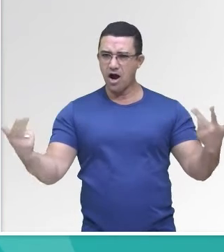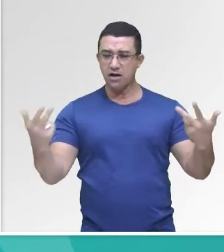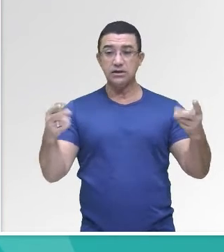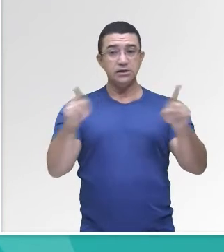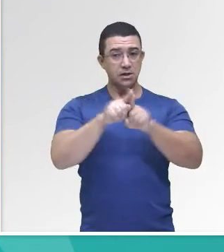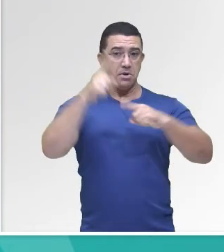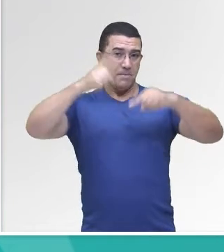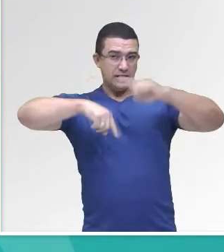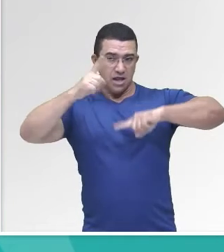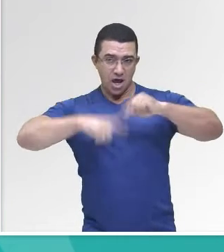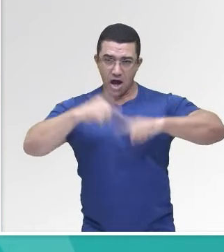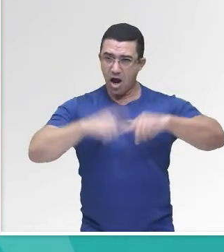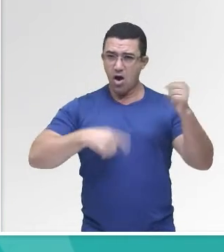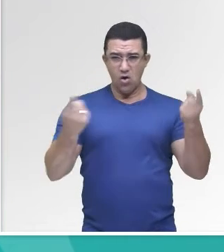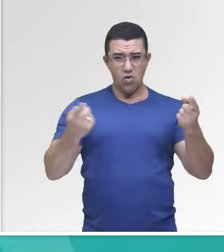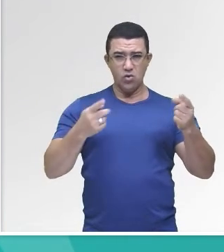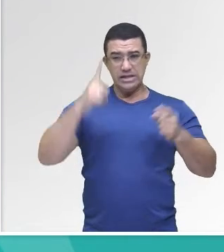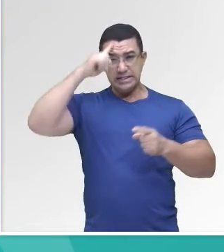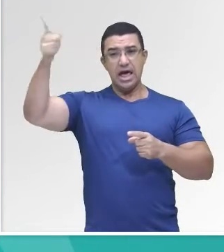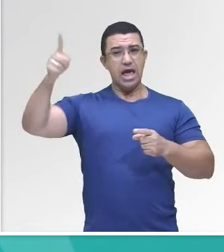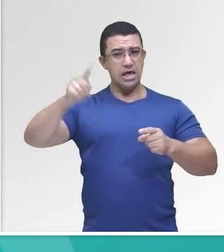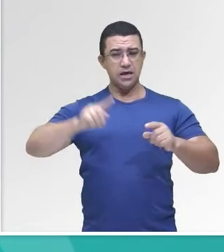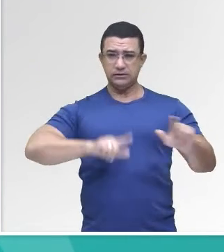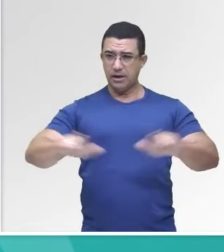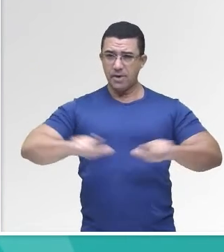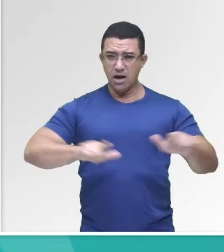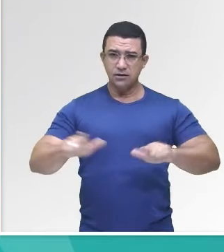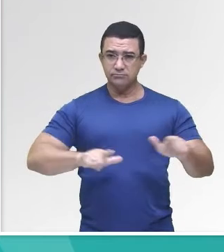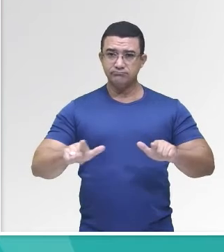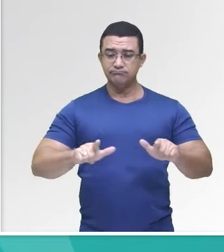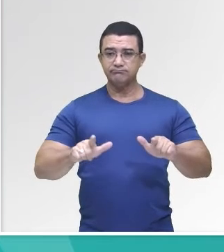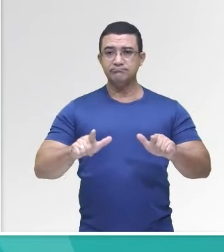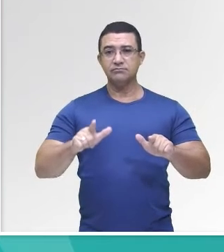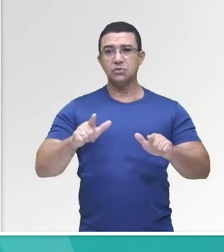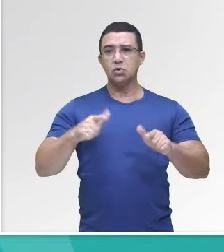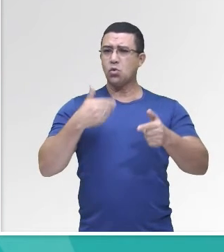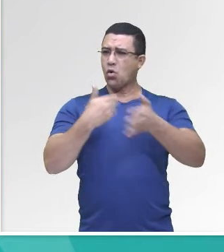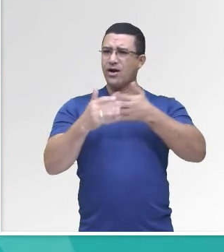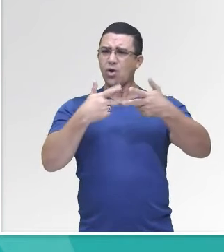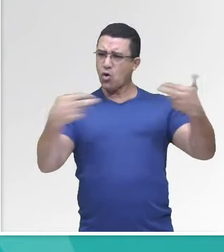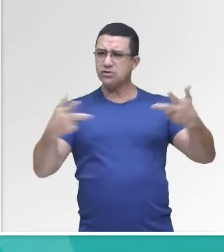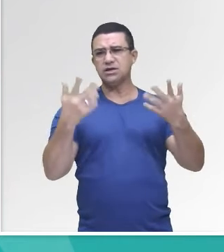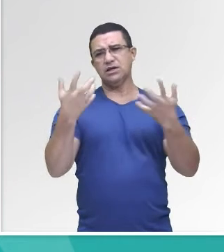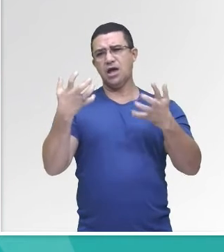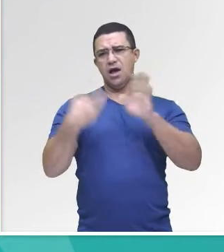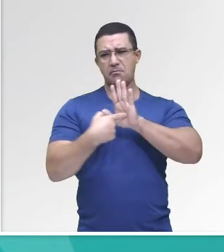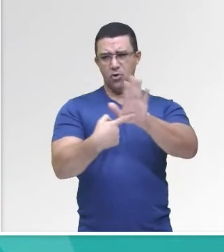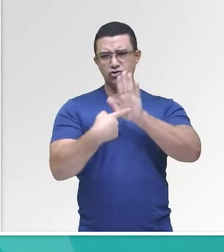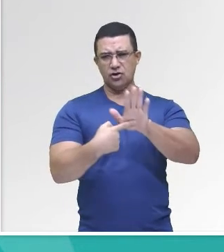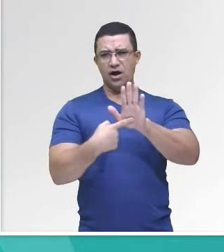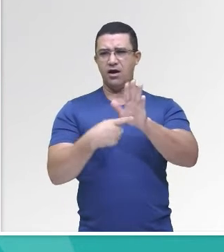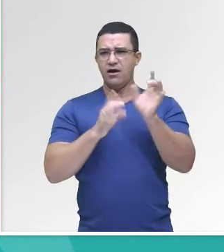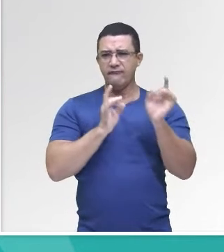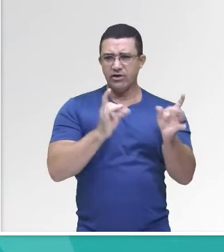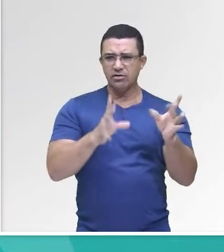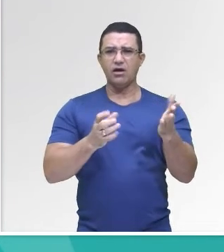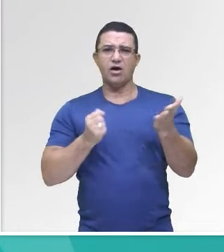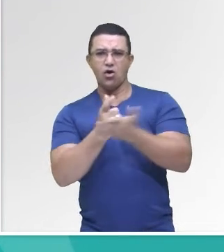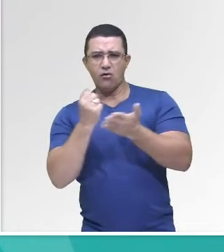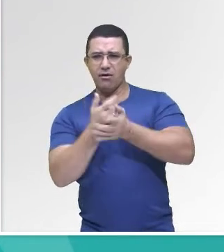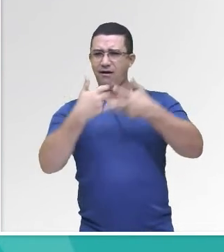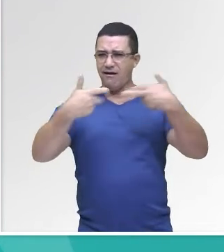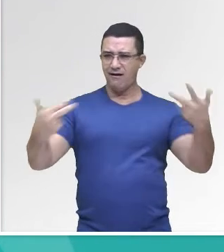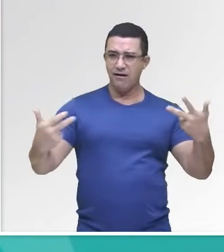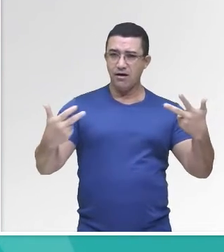serviço ou ideia que se deseja promocionar. Se empleiam recursos